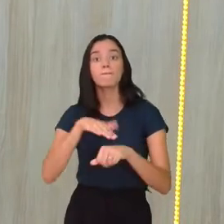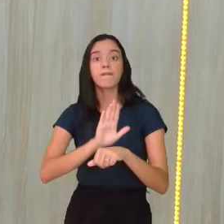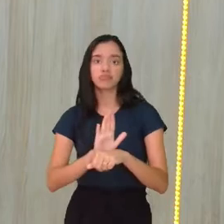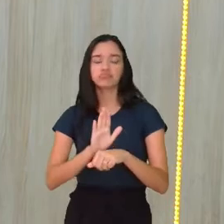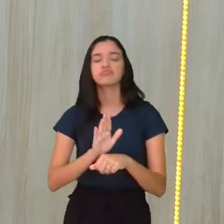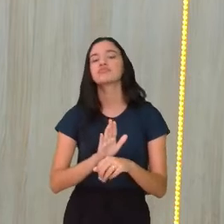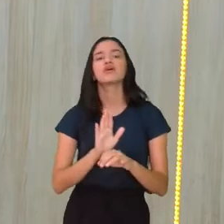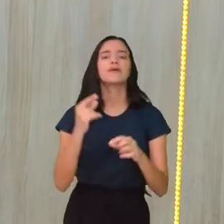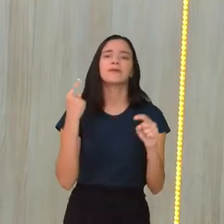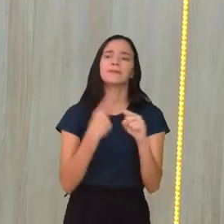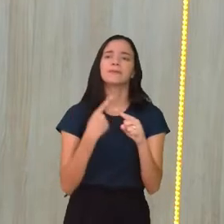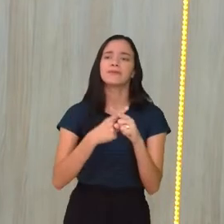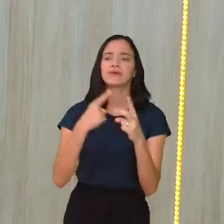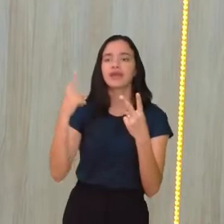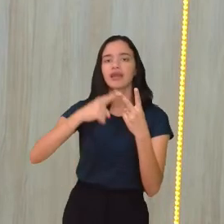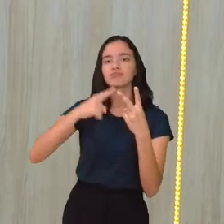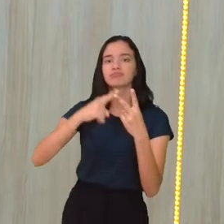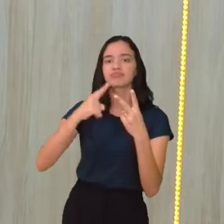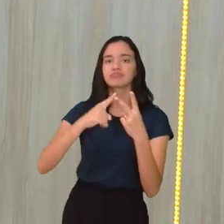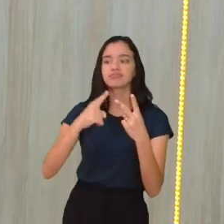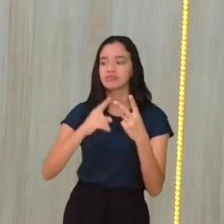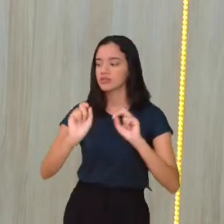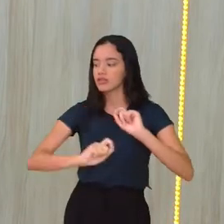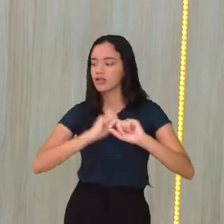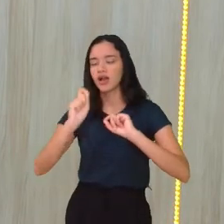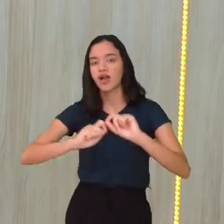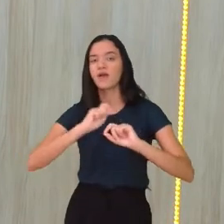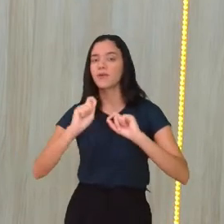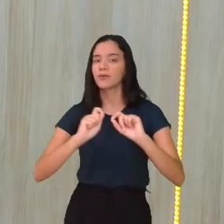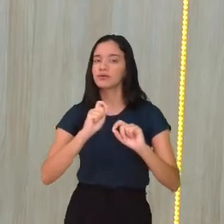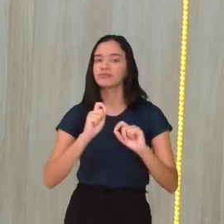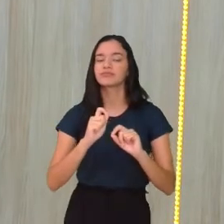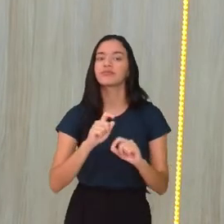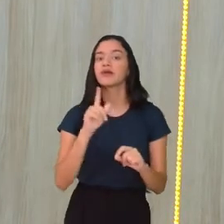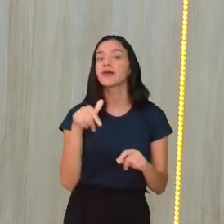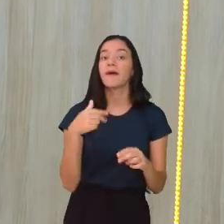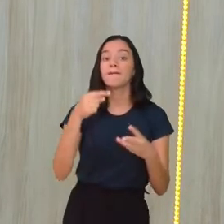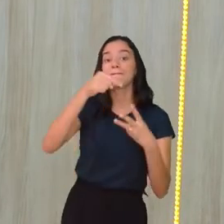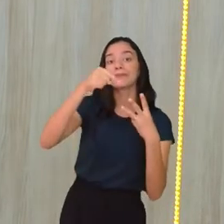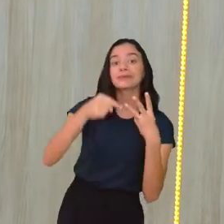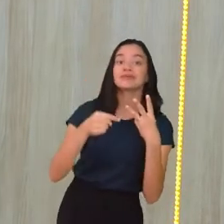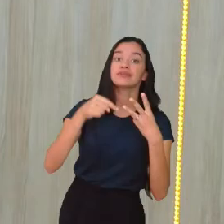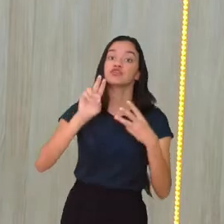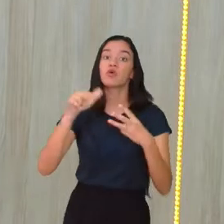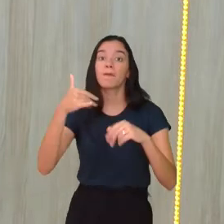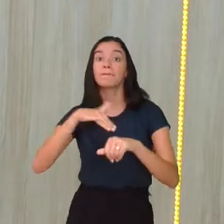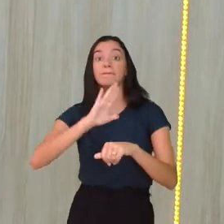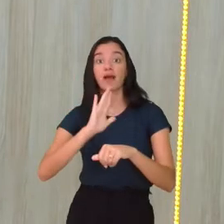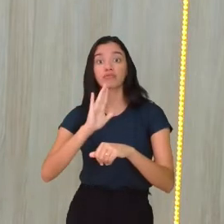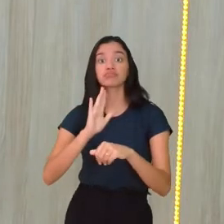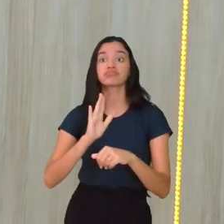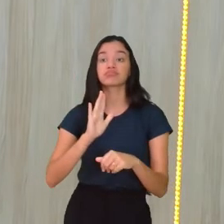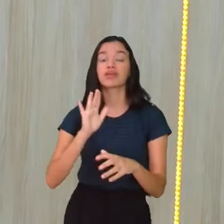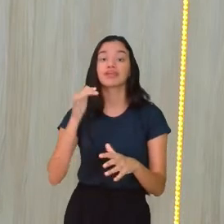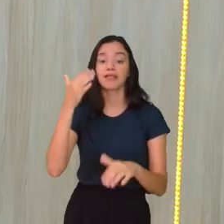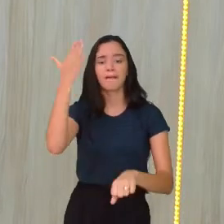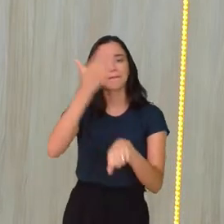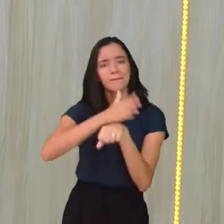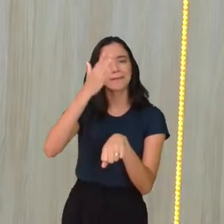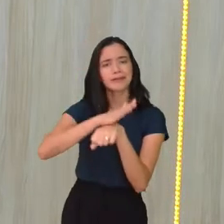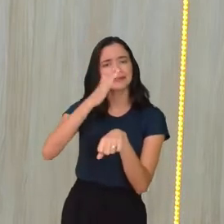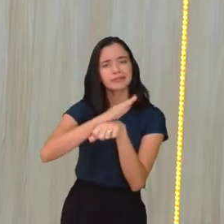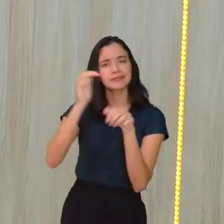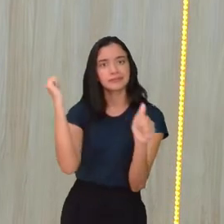federações, porque as federações, elas são constituídas por 3 ou mais entidades de